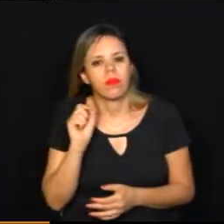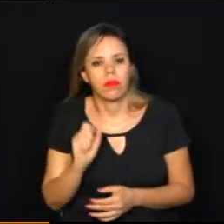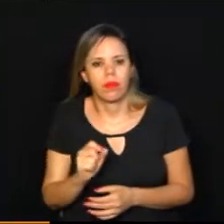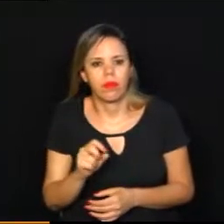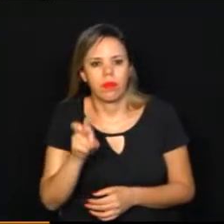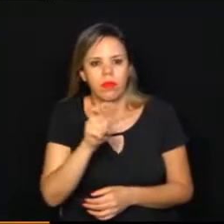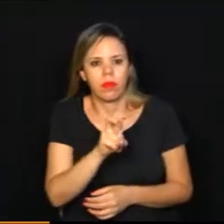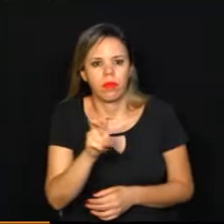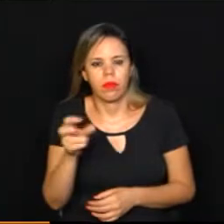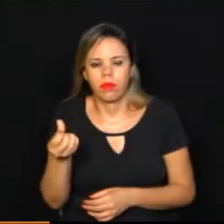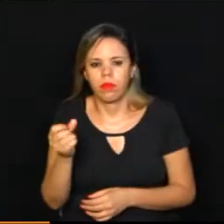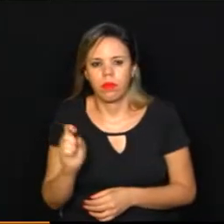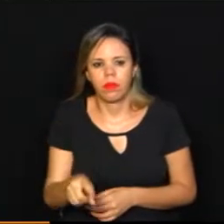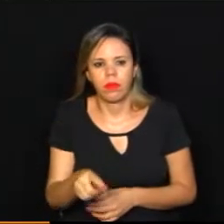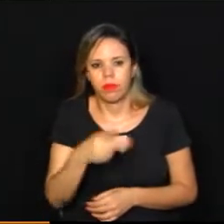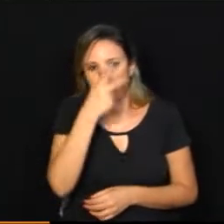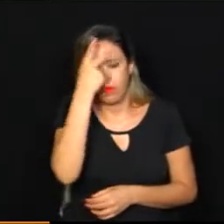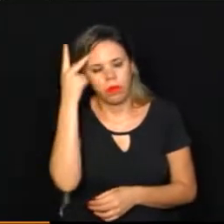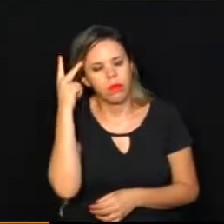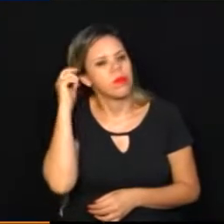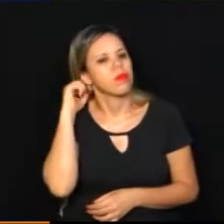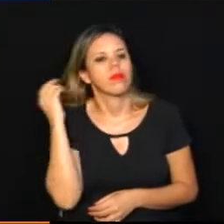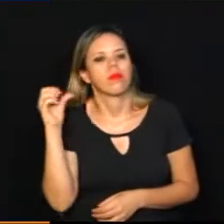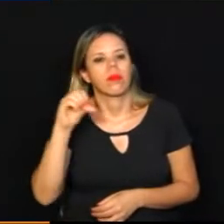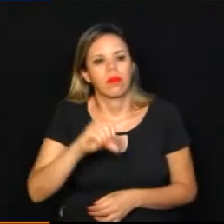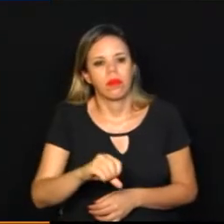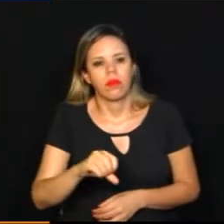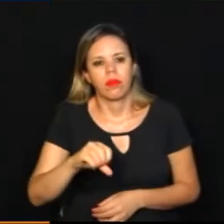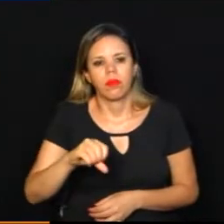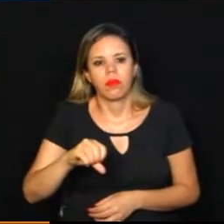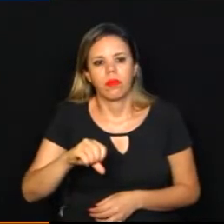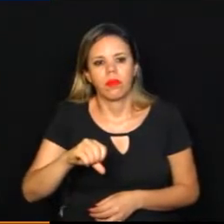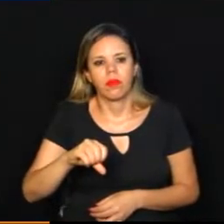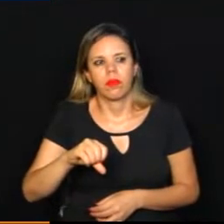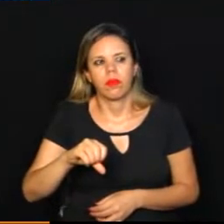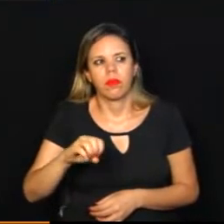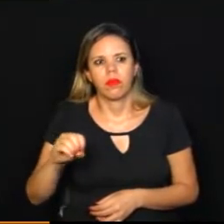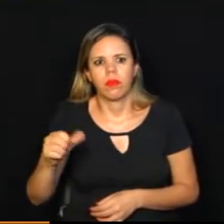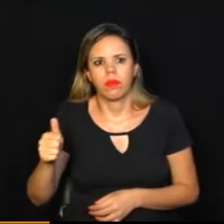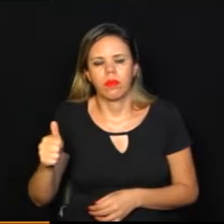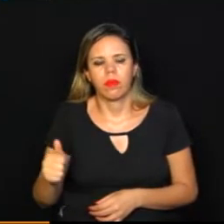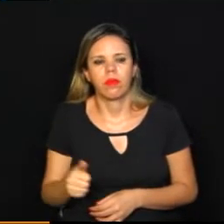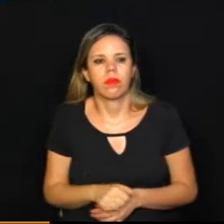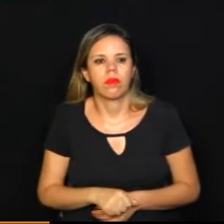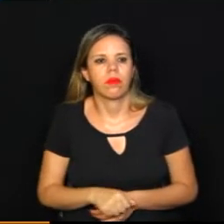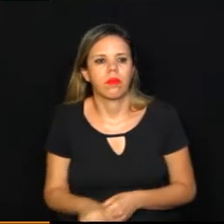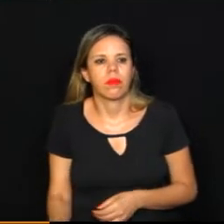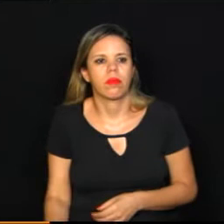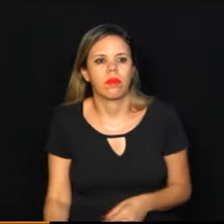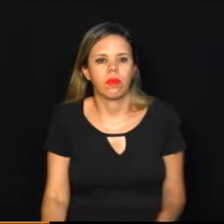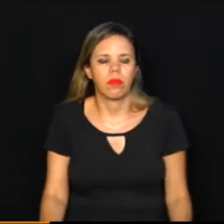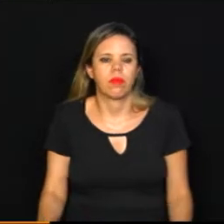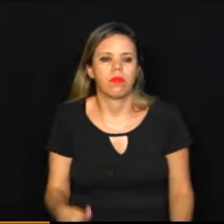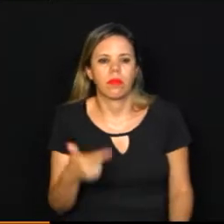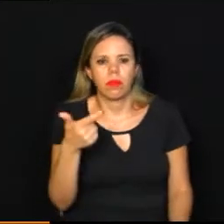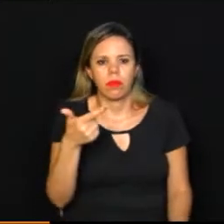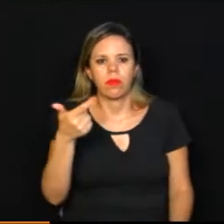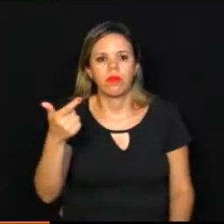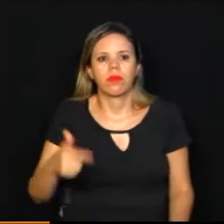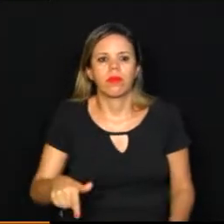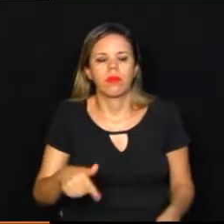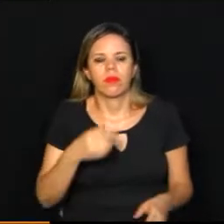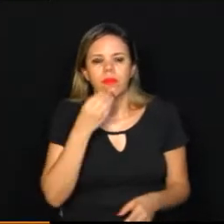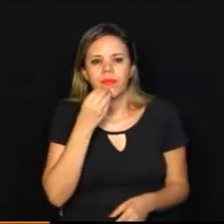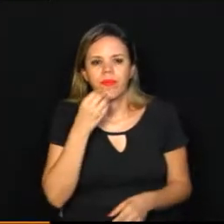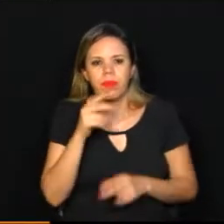foram 56 mil pessoas, 911. E aí a gente tem a segunda dose já, que é